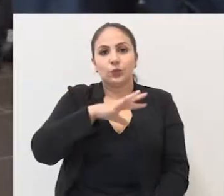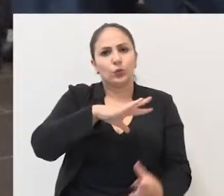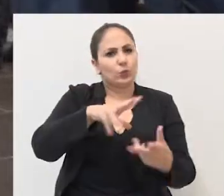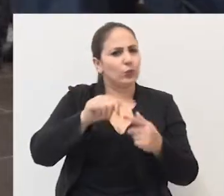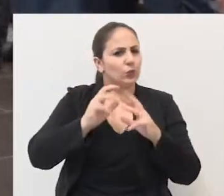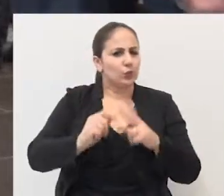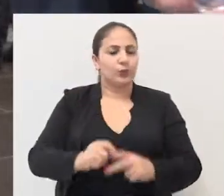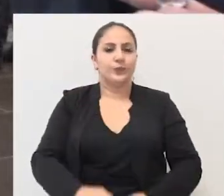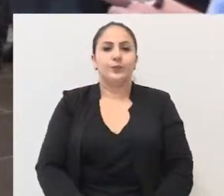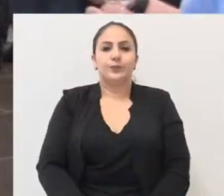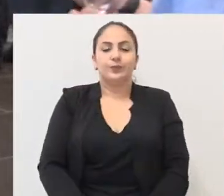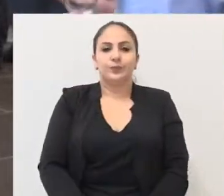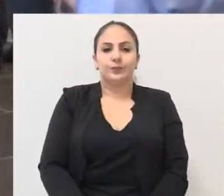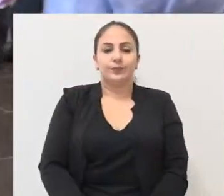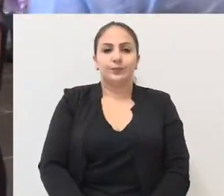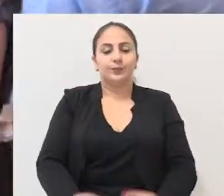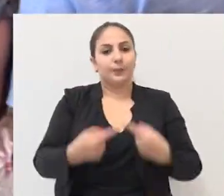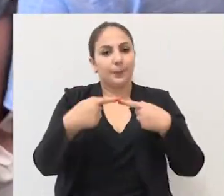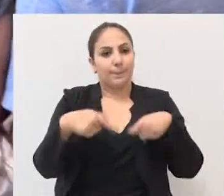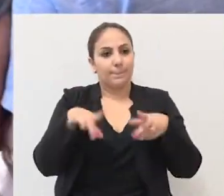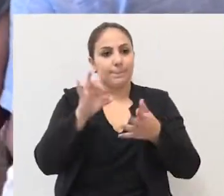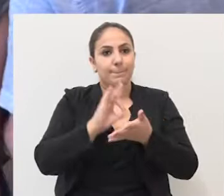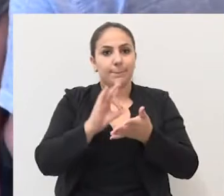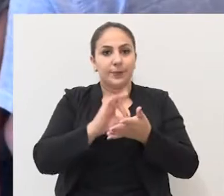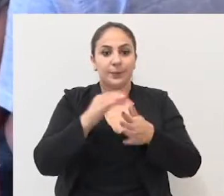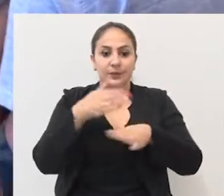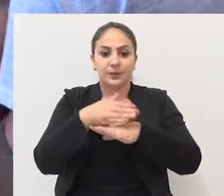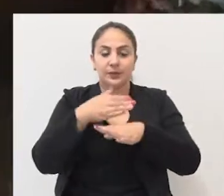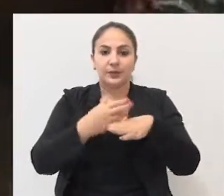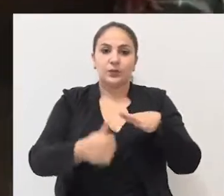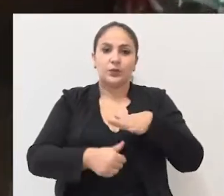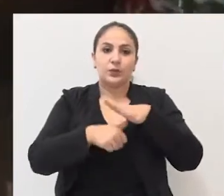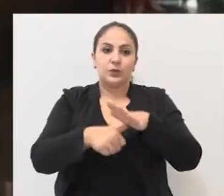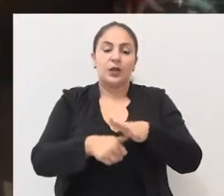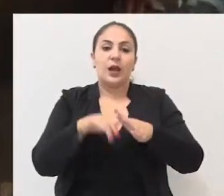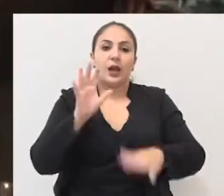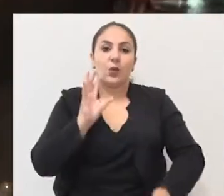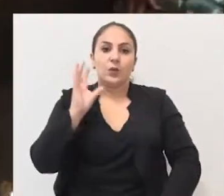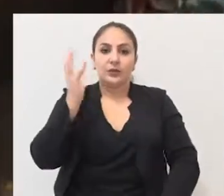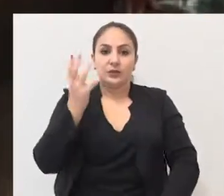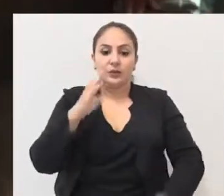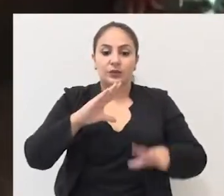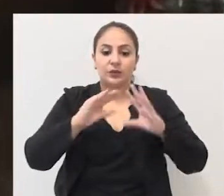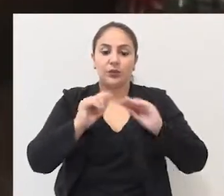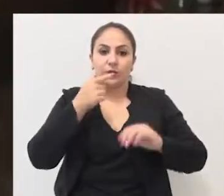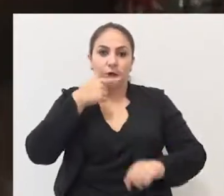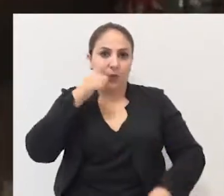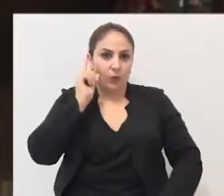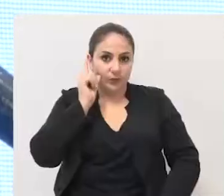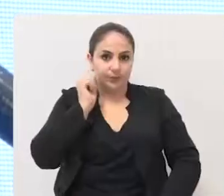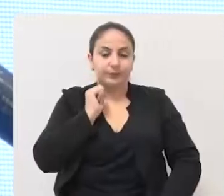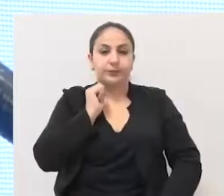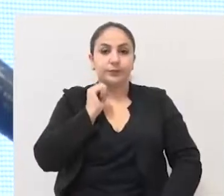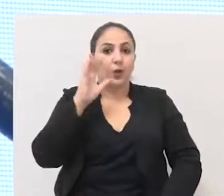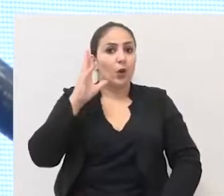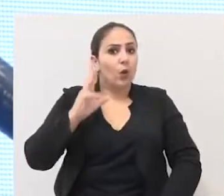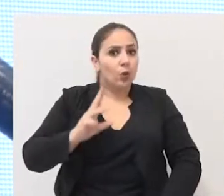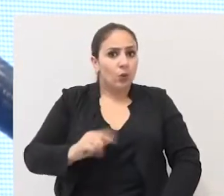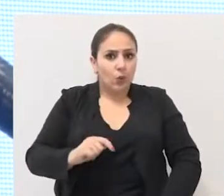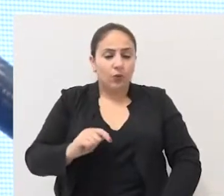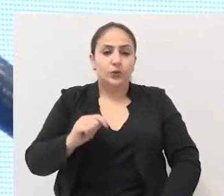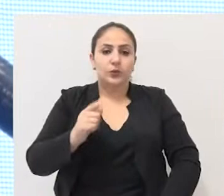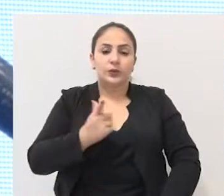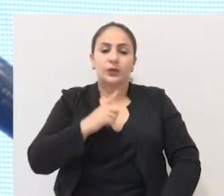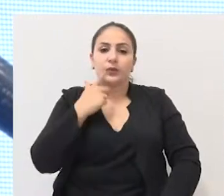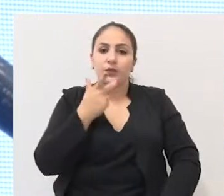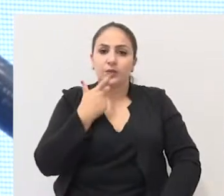a inauguração oficial, com a presença de autoridades, aconteceu na noite de ontem. Todos são